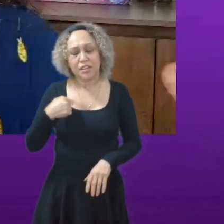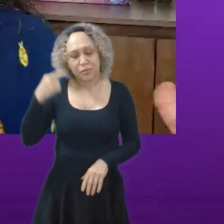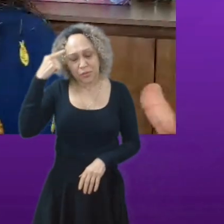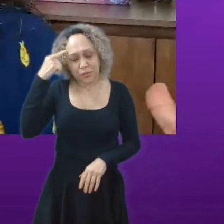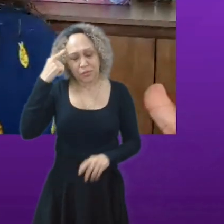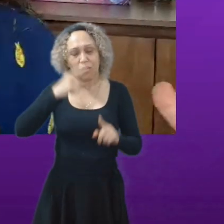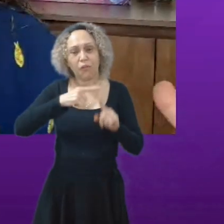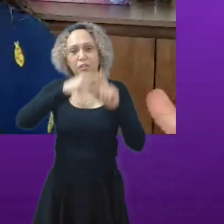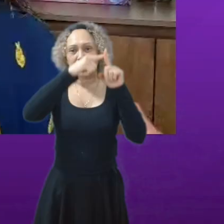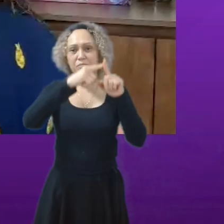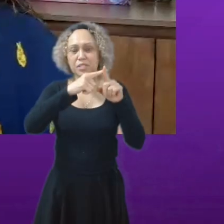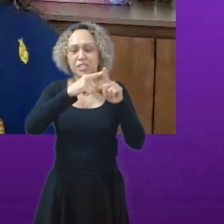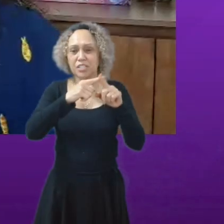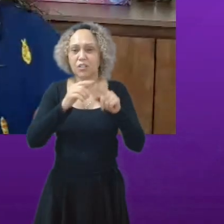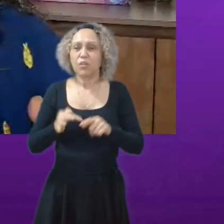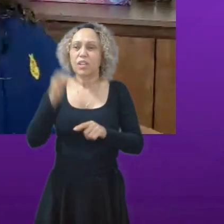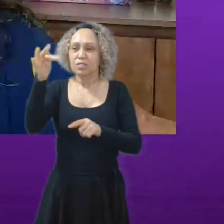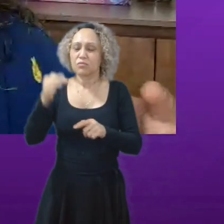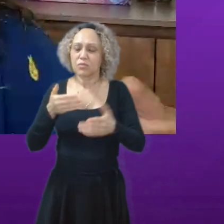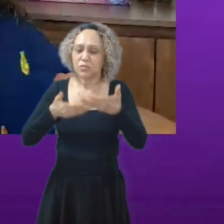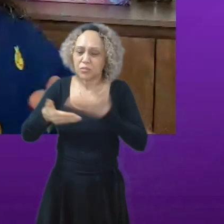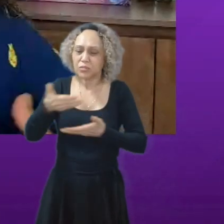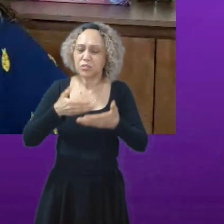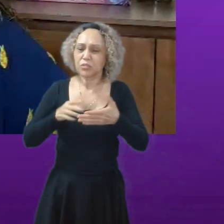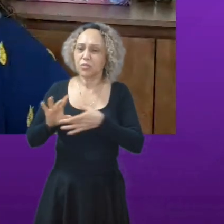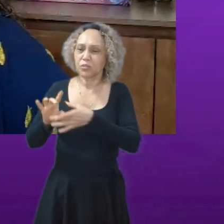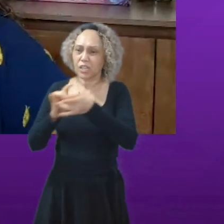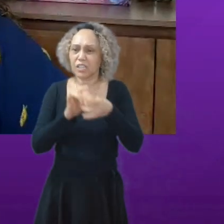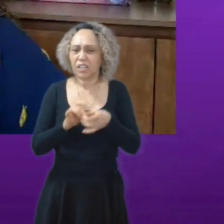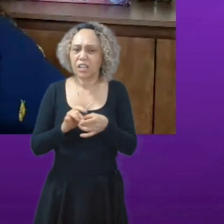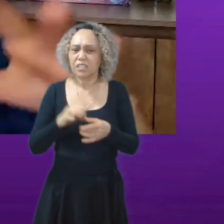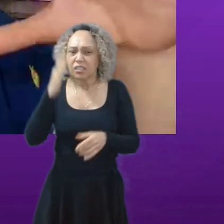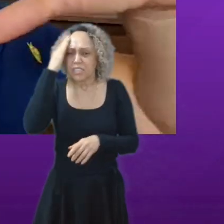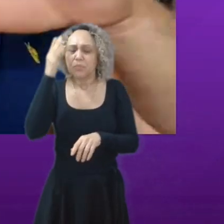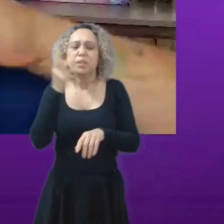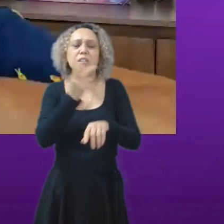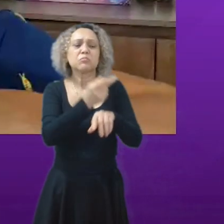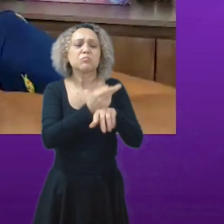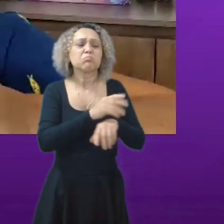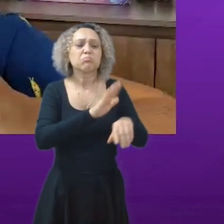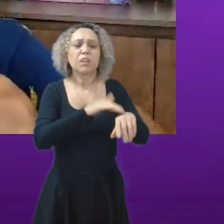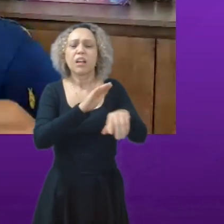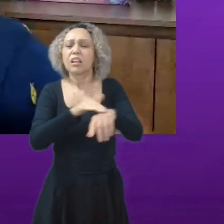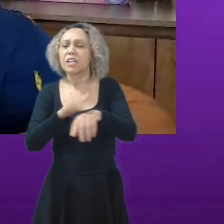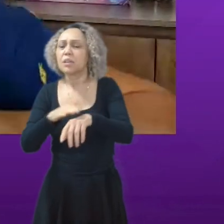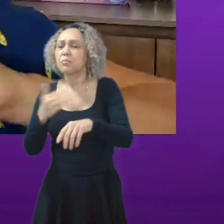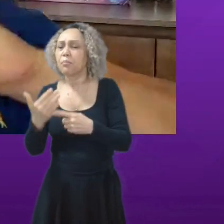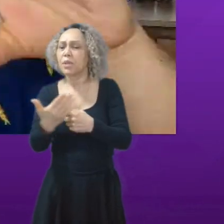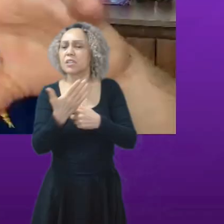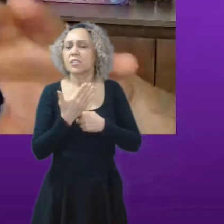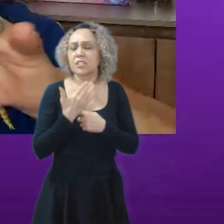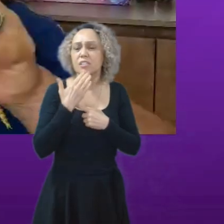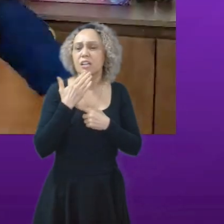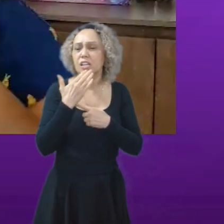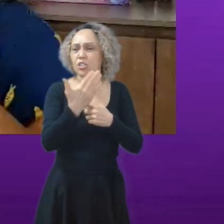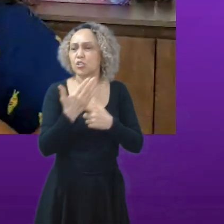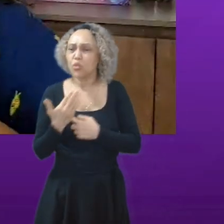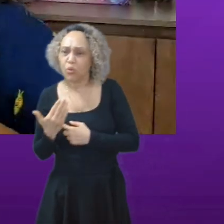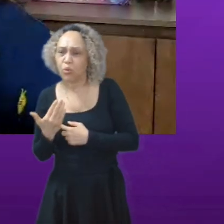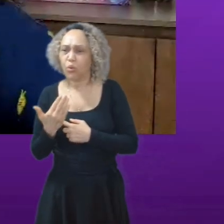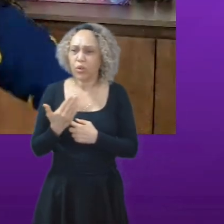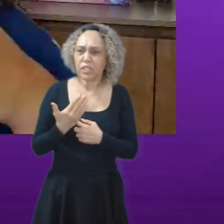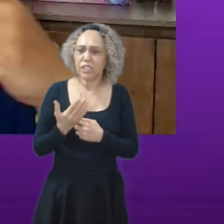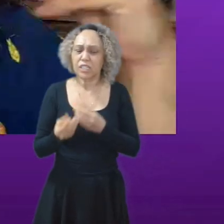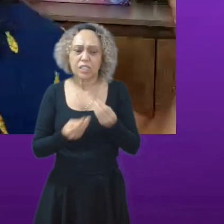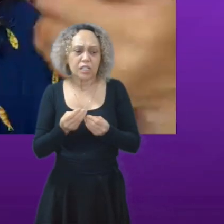conectada em rede, sabendo a quem vai chamar em um determinado momento, a quem vai tirar a dúvida. Surgiu isso, quem eu